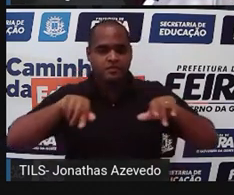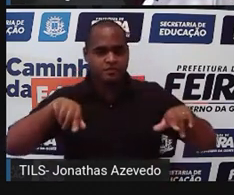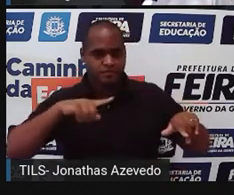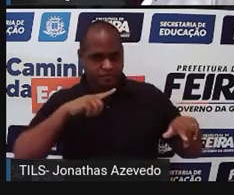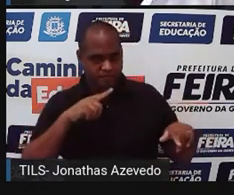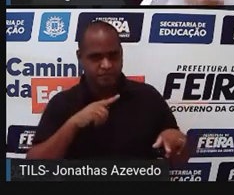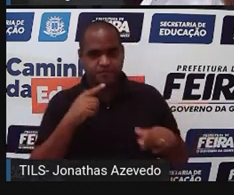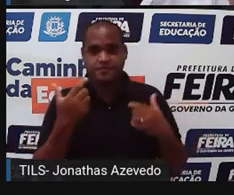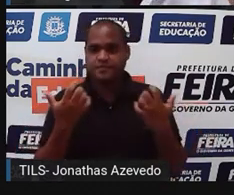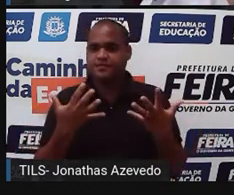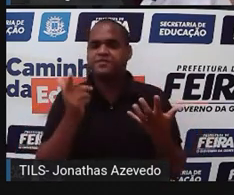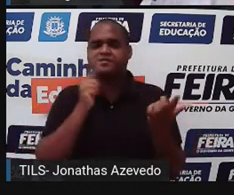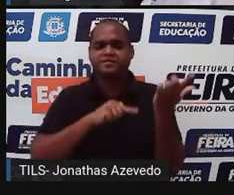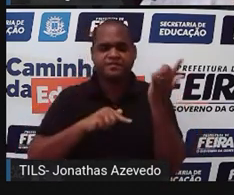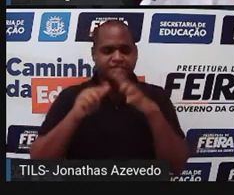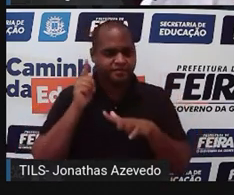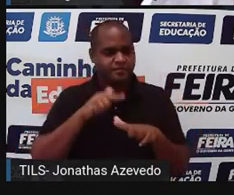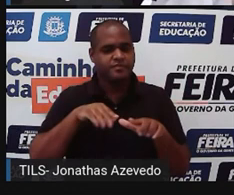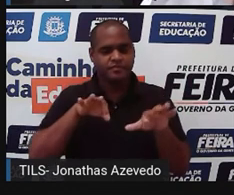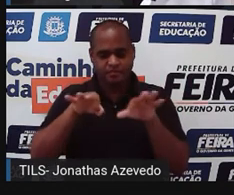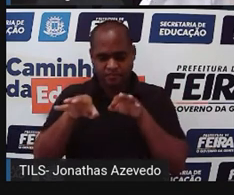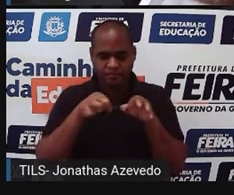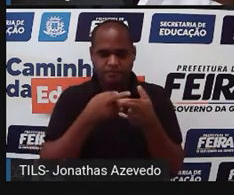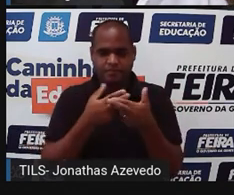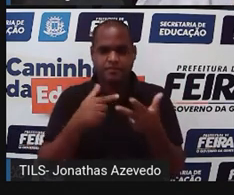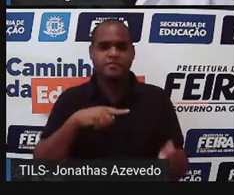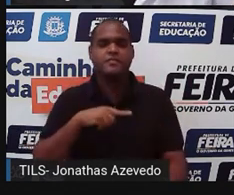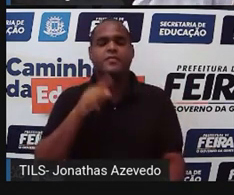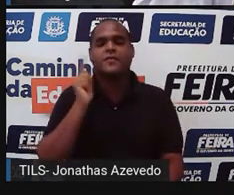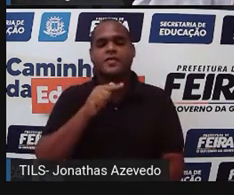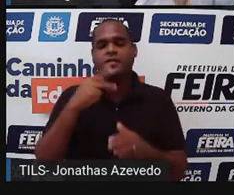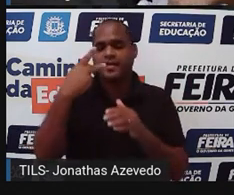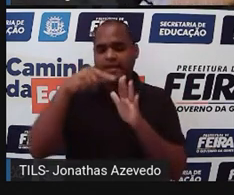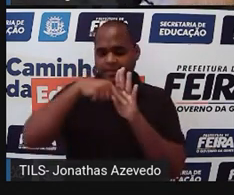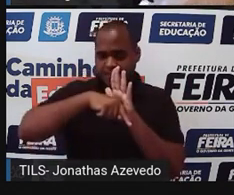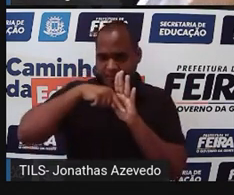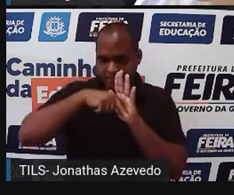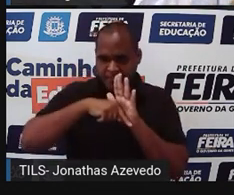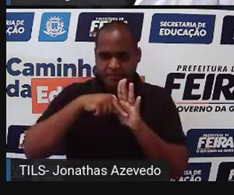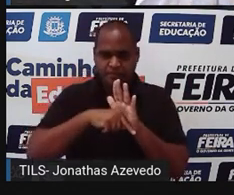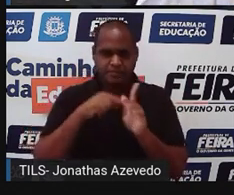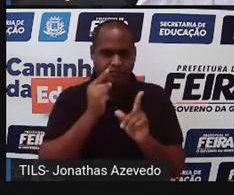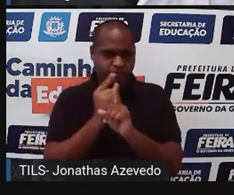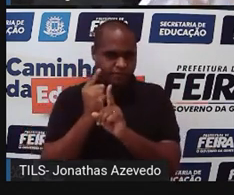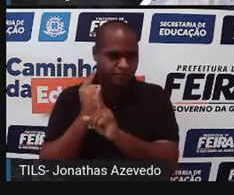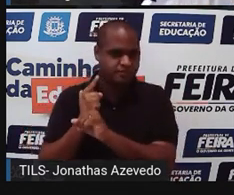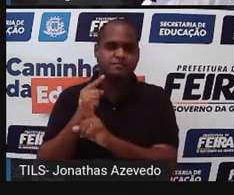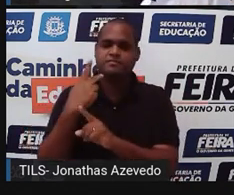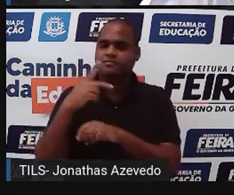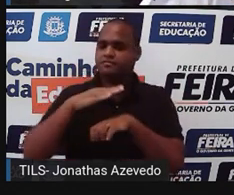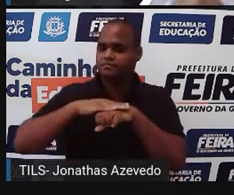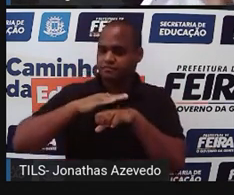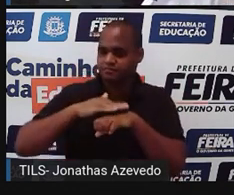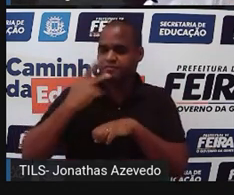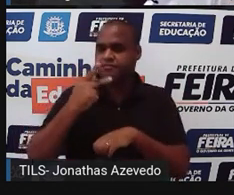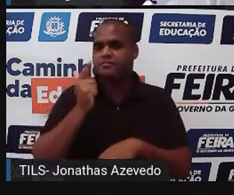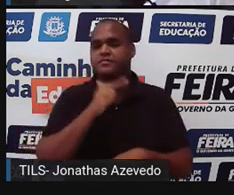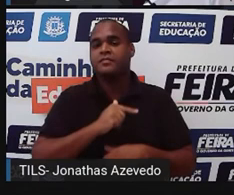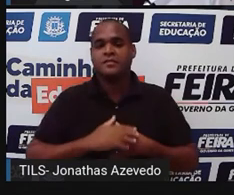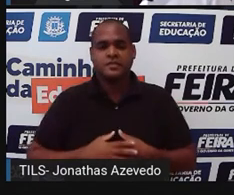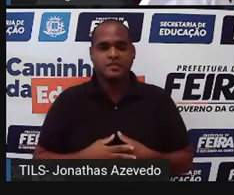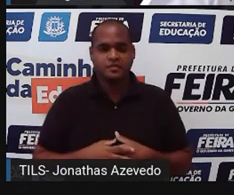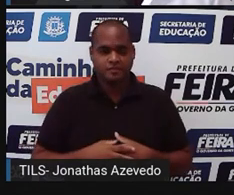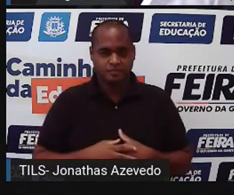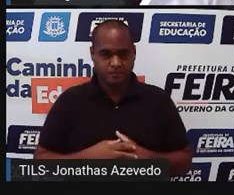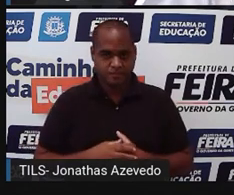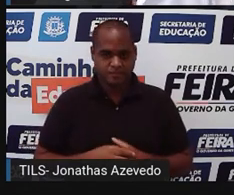movimento aí faz com que você esteja avaliando você mesmo avaliando você mesma tá